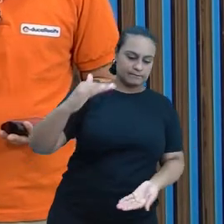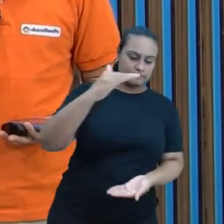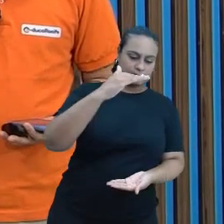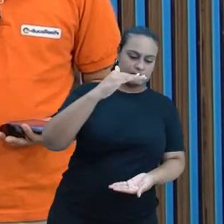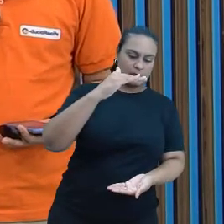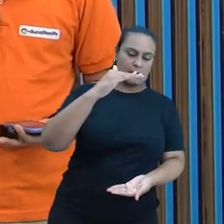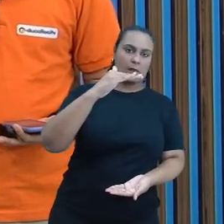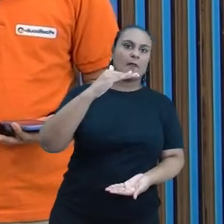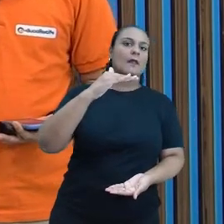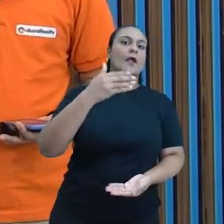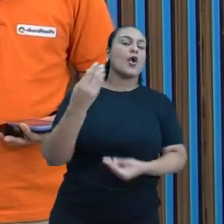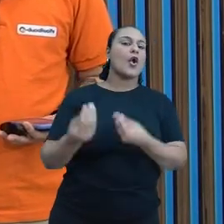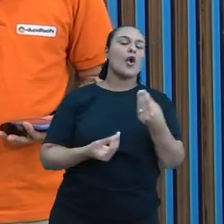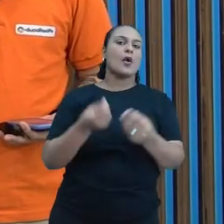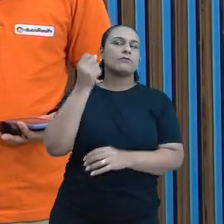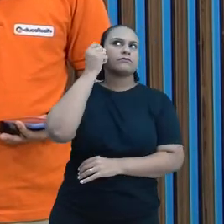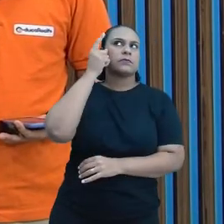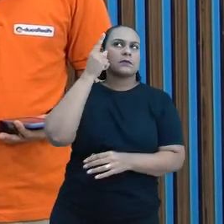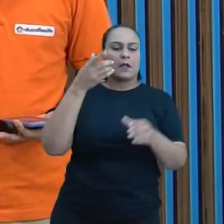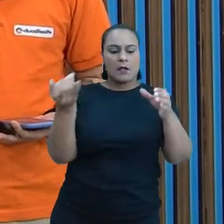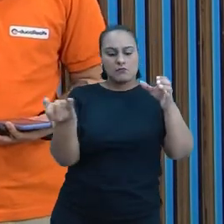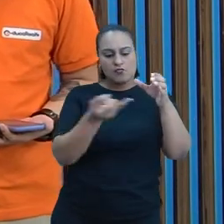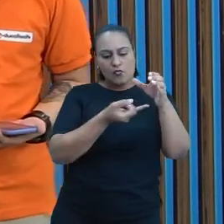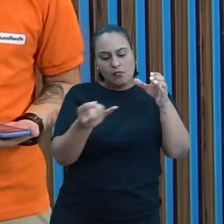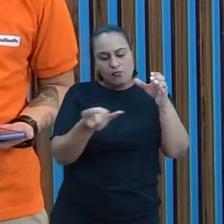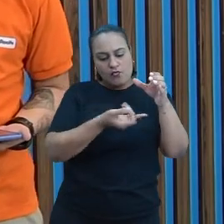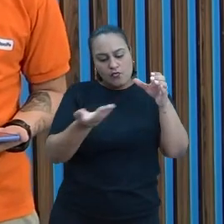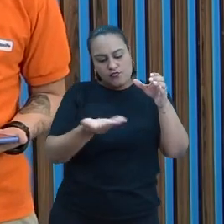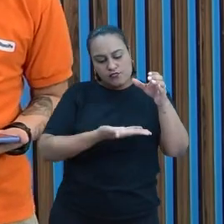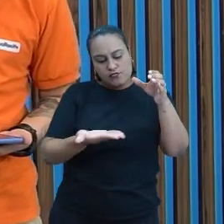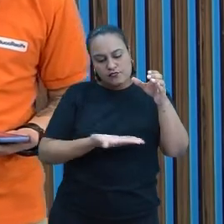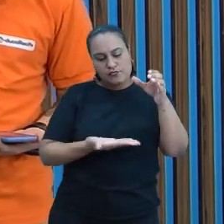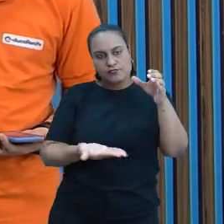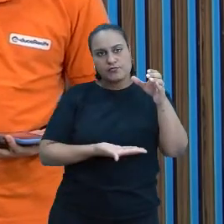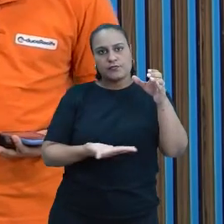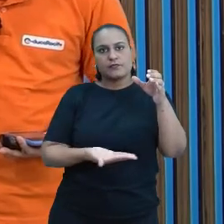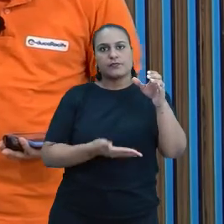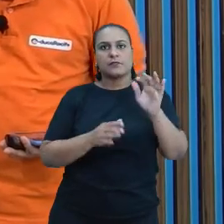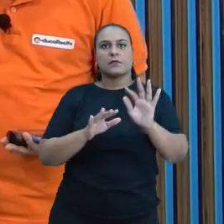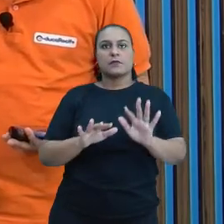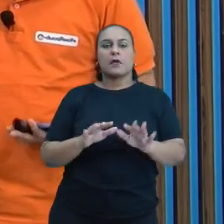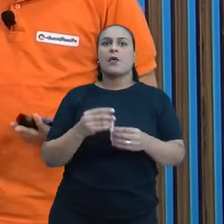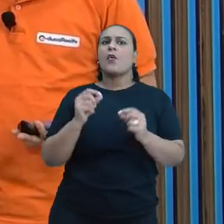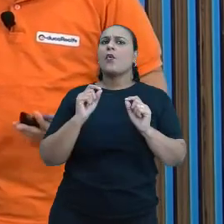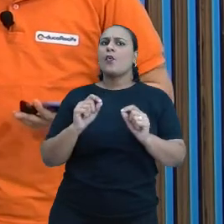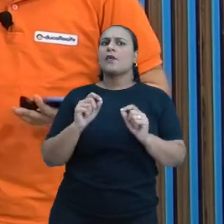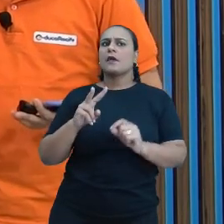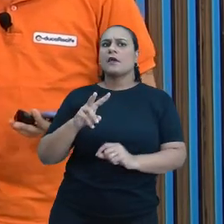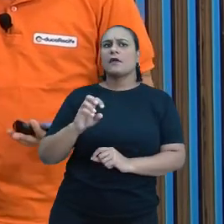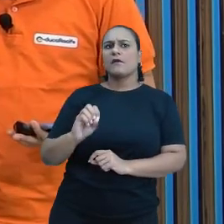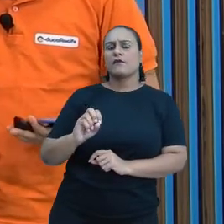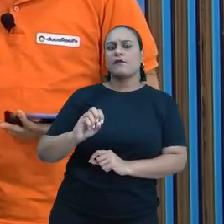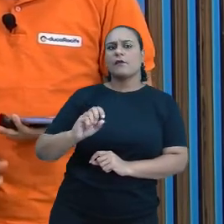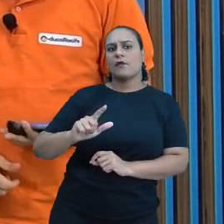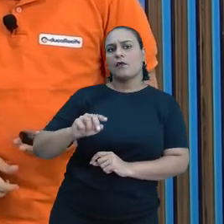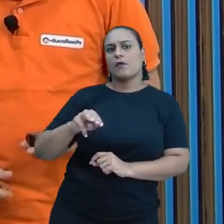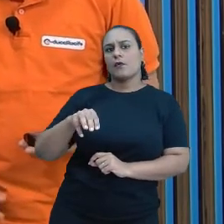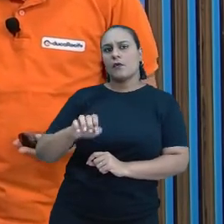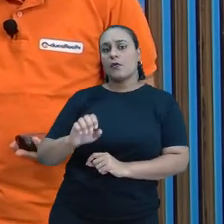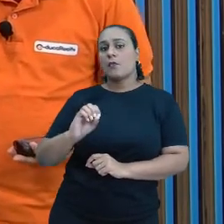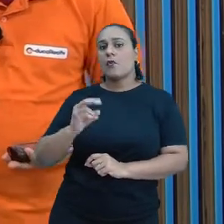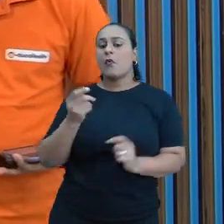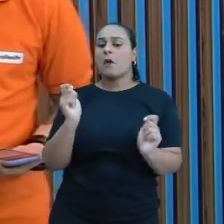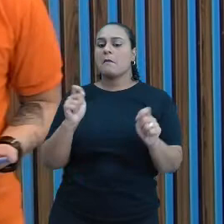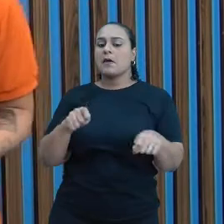como sendo a ideia desse fatiamento. Então perceba o seguinte, o que é que eu estou chamando de volume ou capacidade do